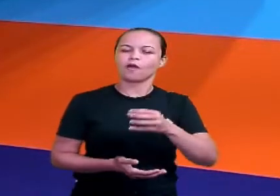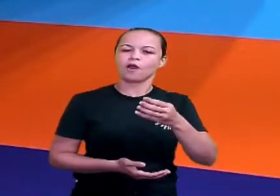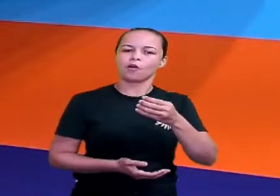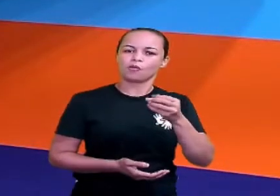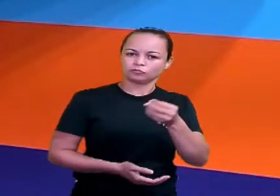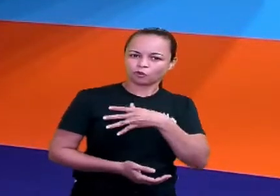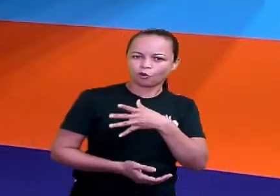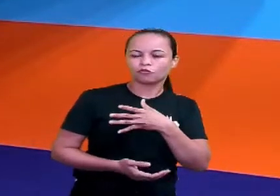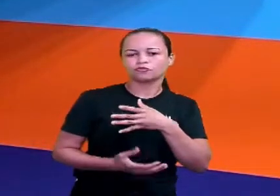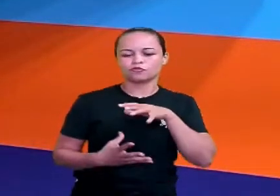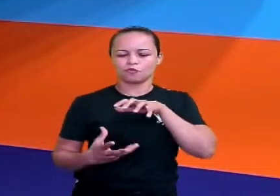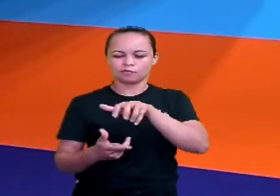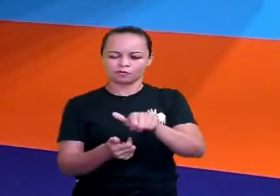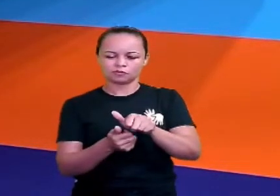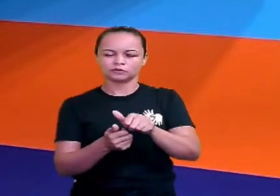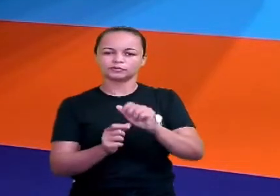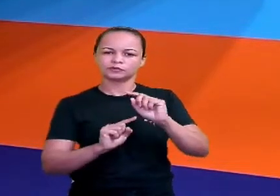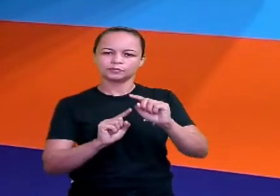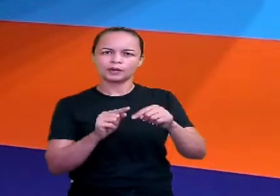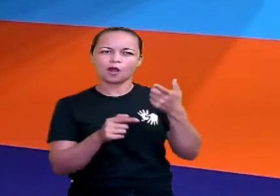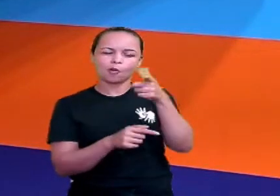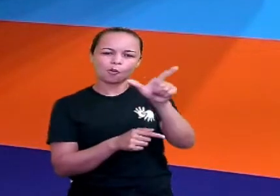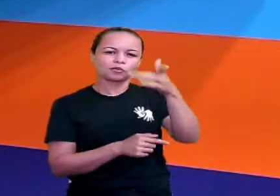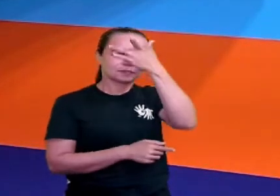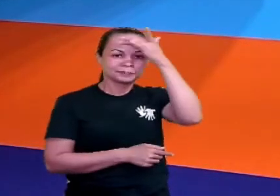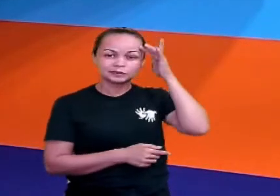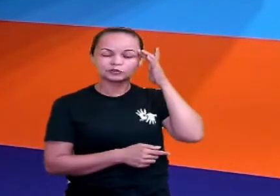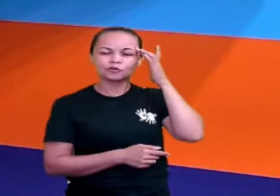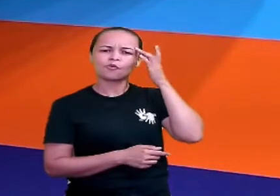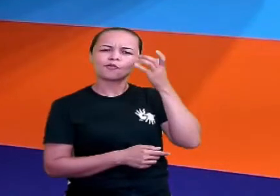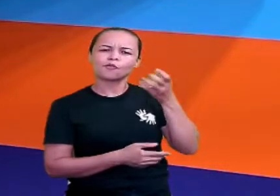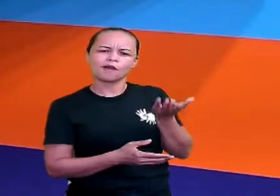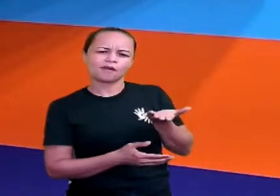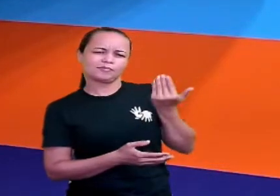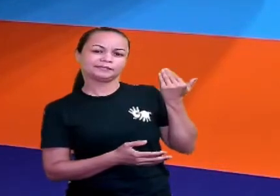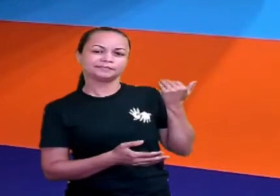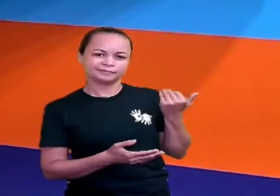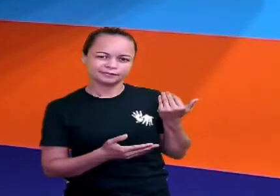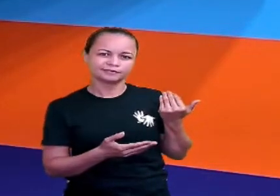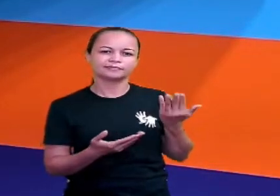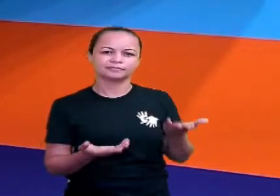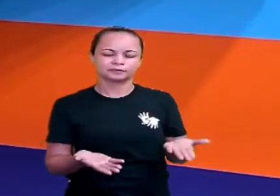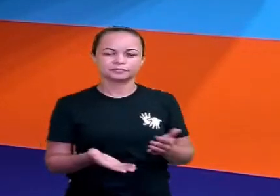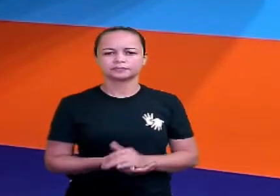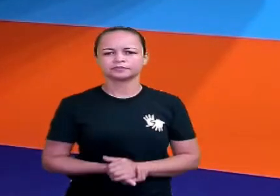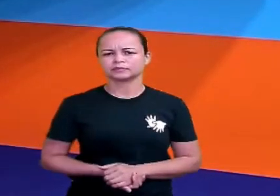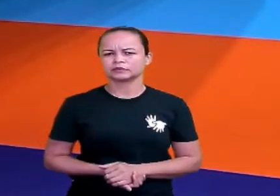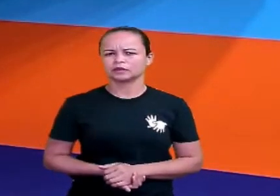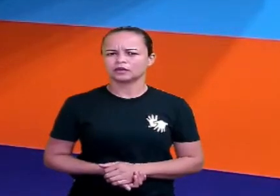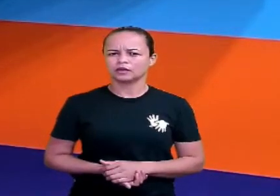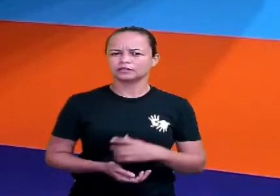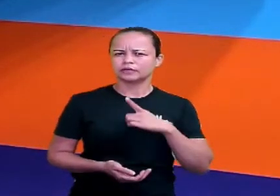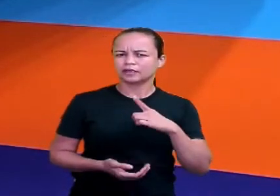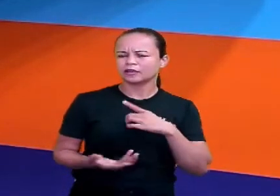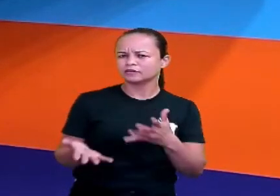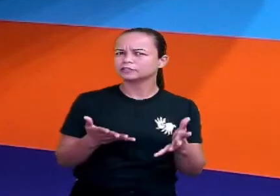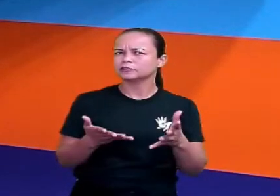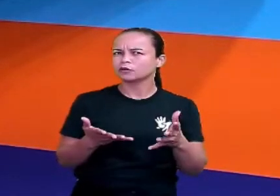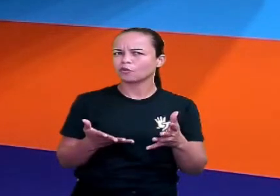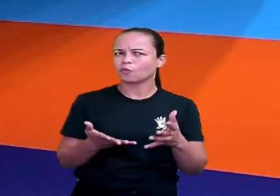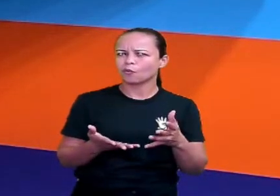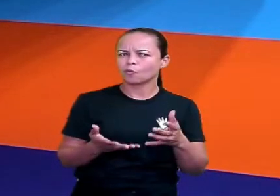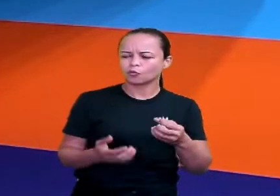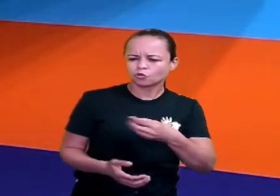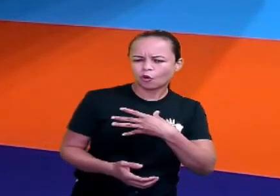depender de quê? Do que você já viveu, da sua experiência, da sua idade. Professora, mas tem a ver com ser novo e velho? Não